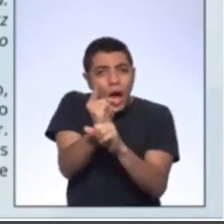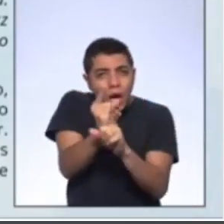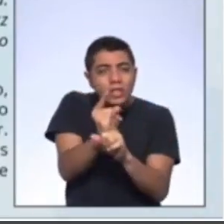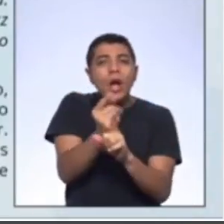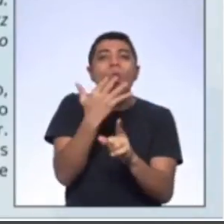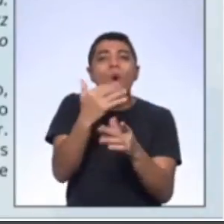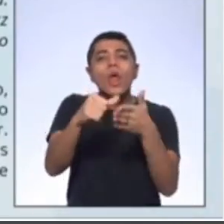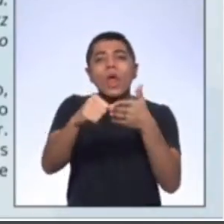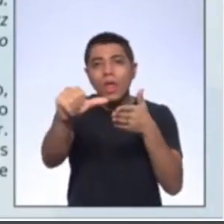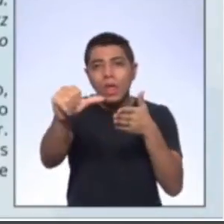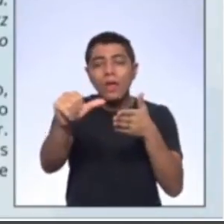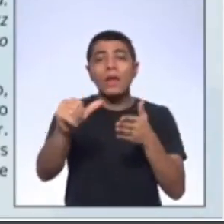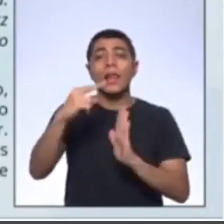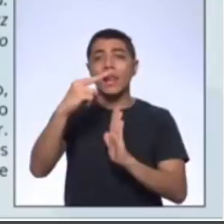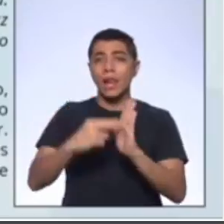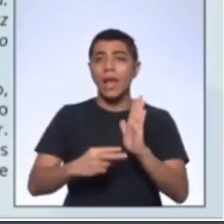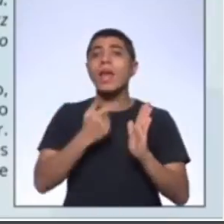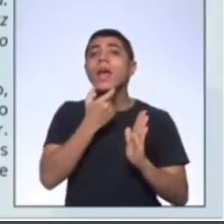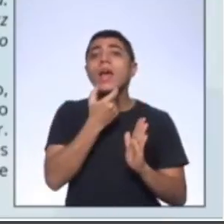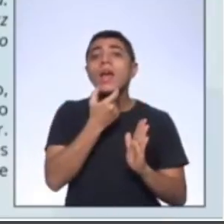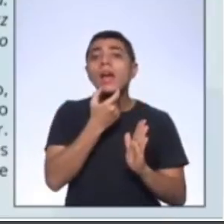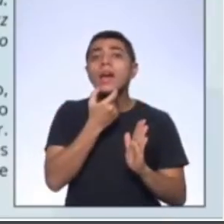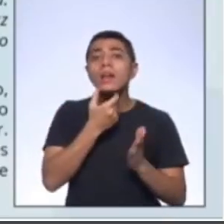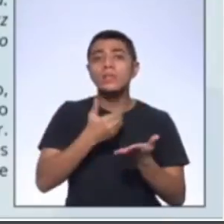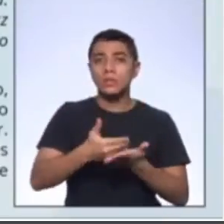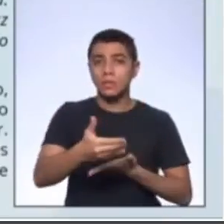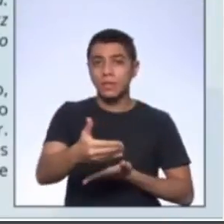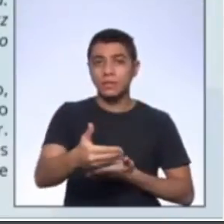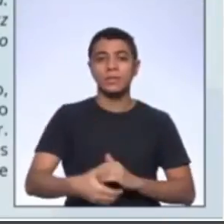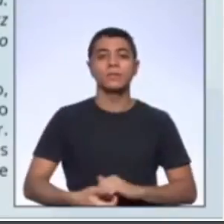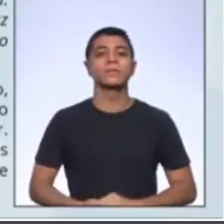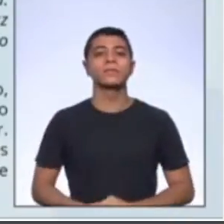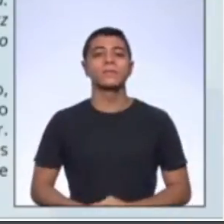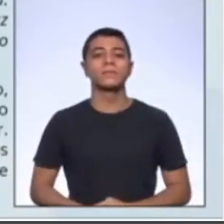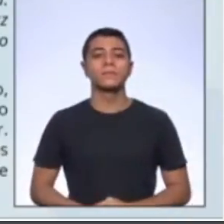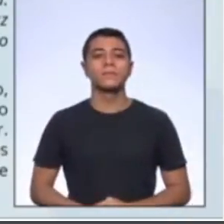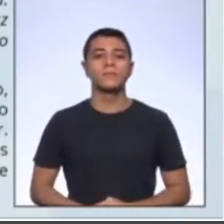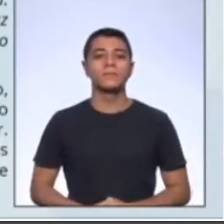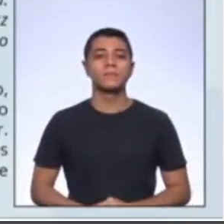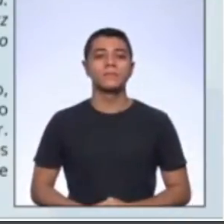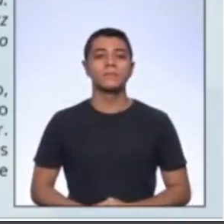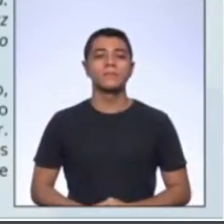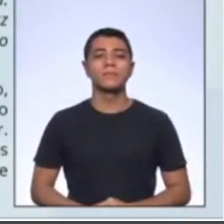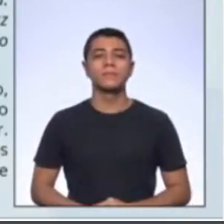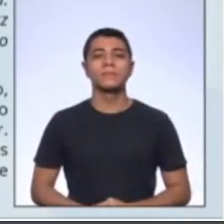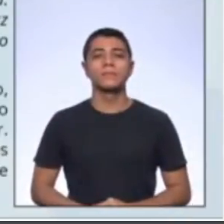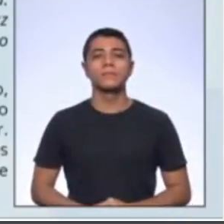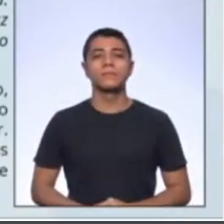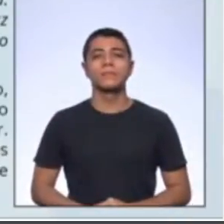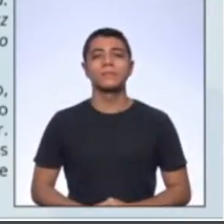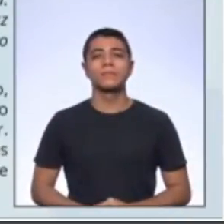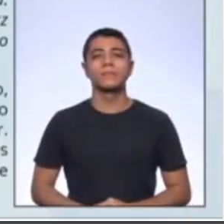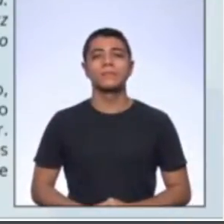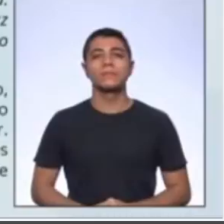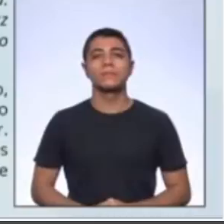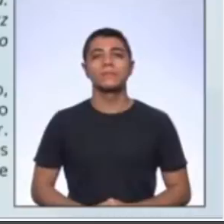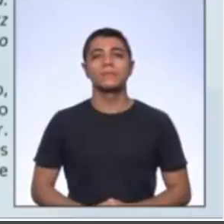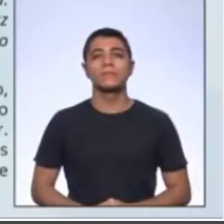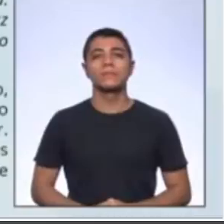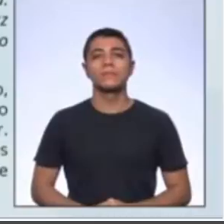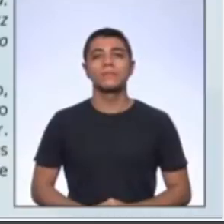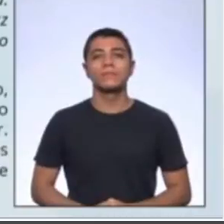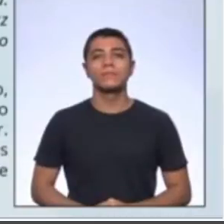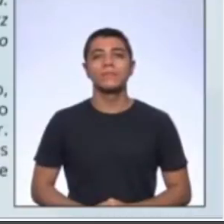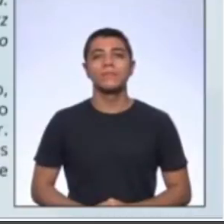não vamos lá começando do texto now 12 sem pipow só mordem harry prix